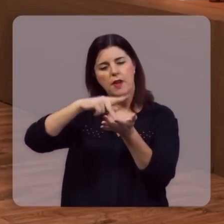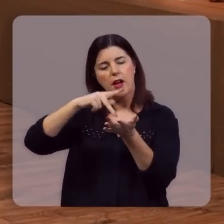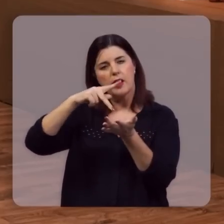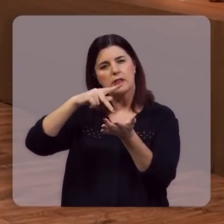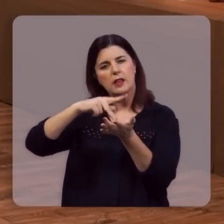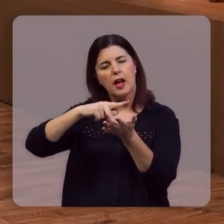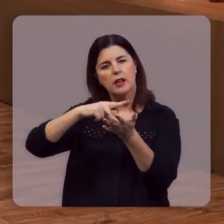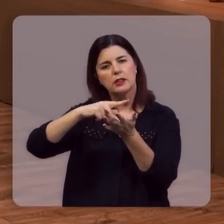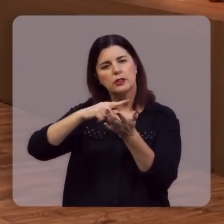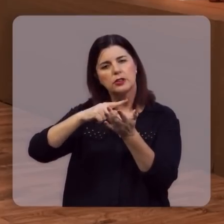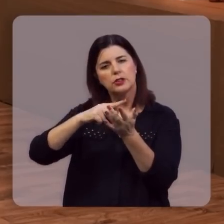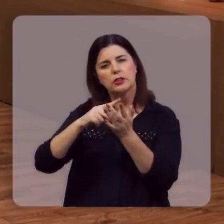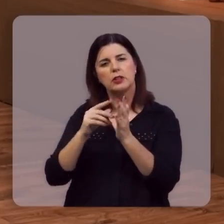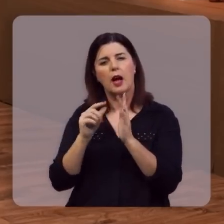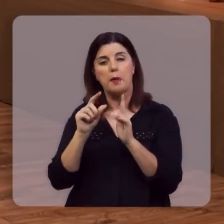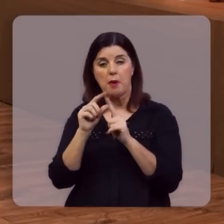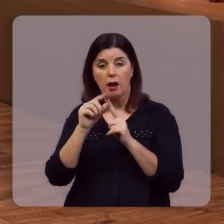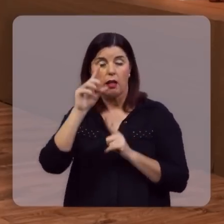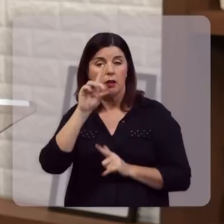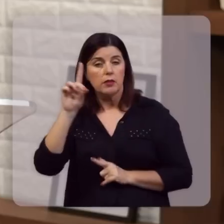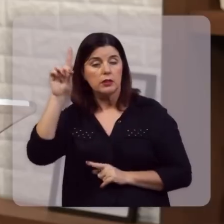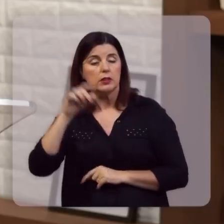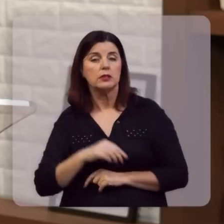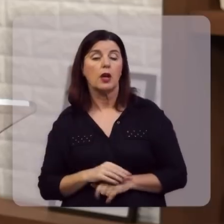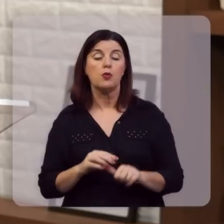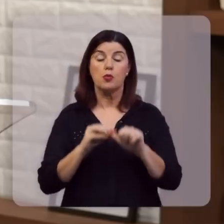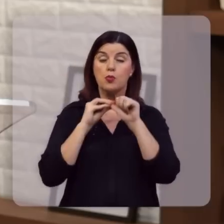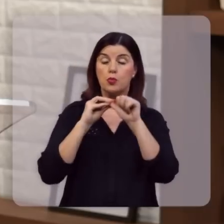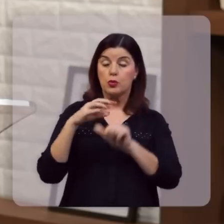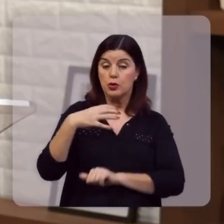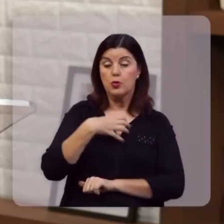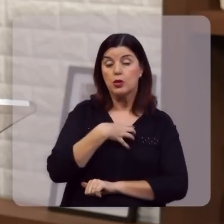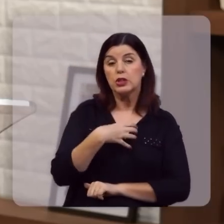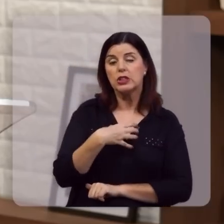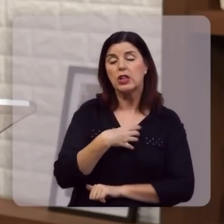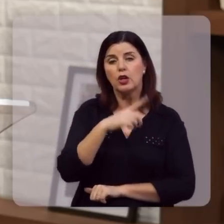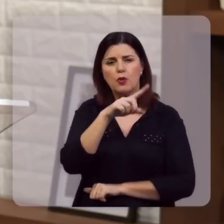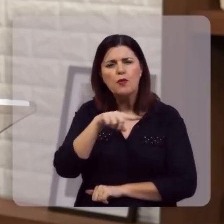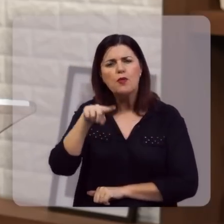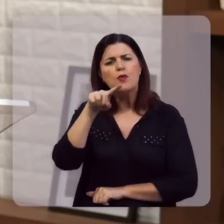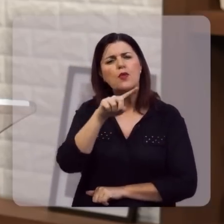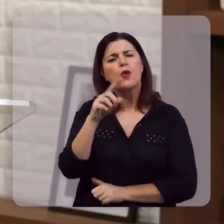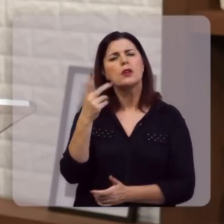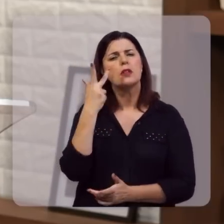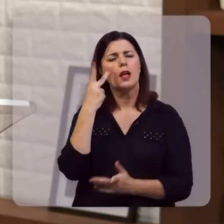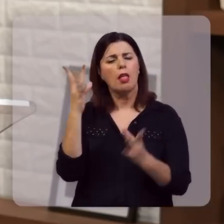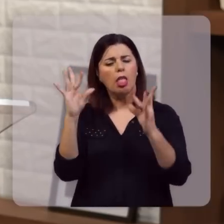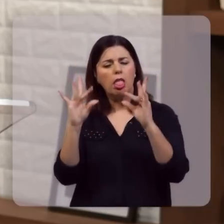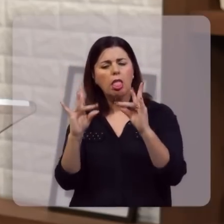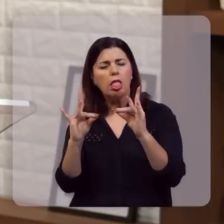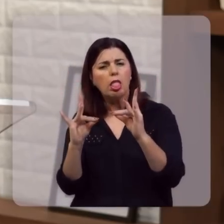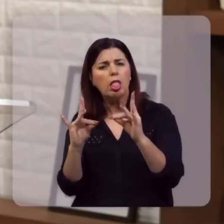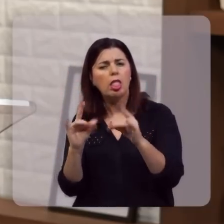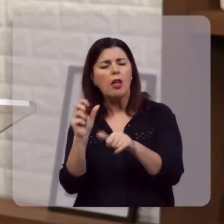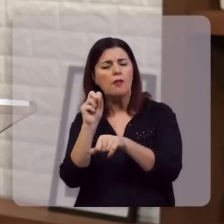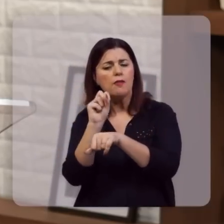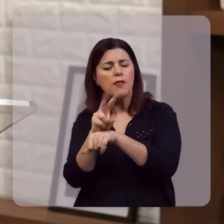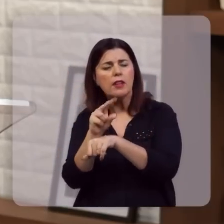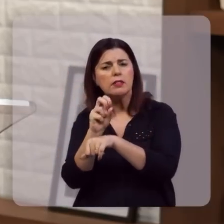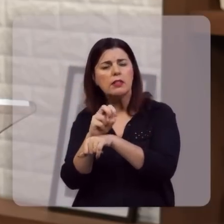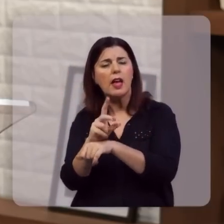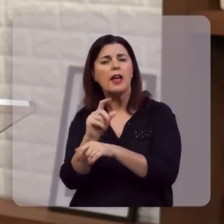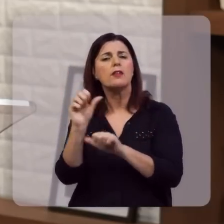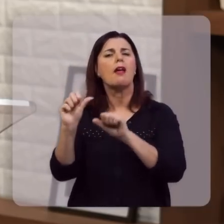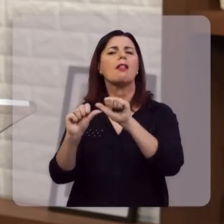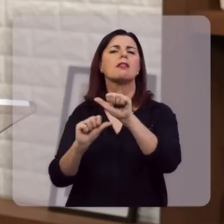da escritura. A única maneira de você neutralizar o veneno da